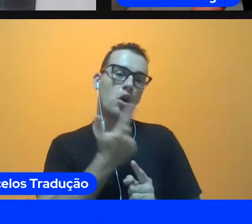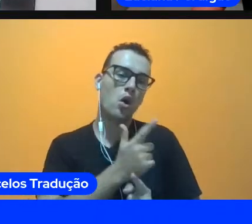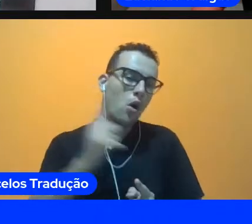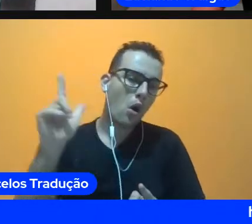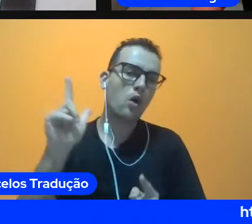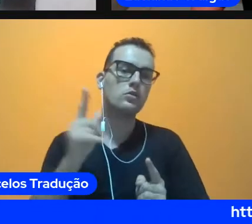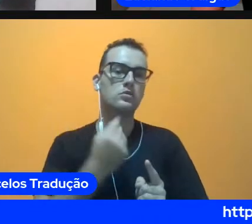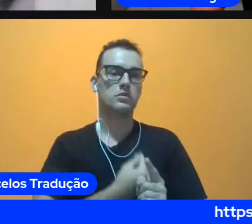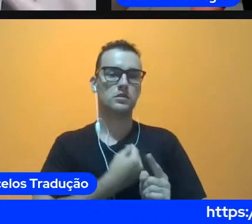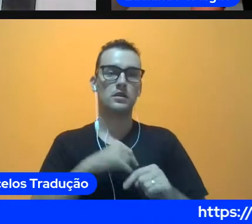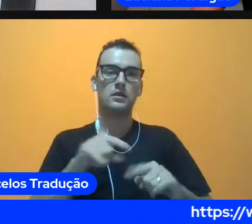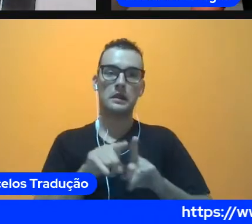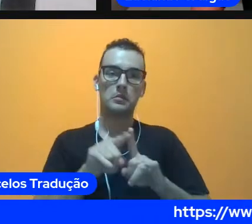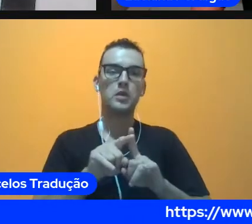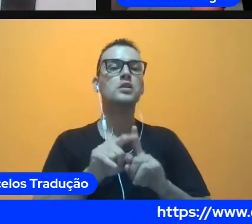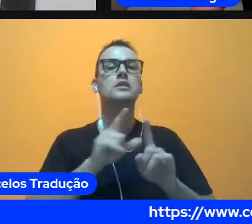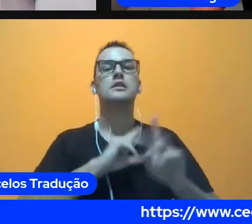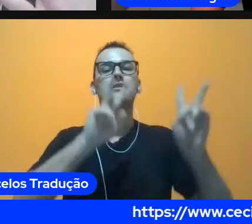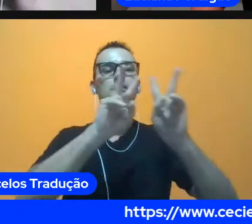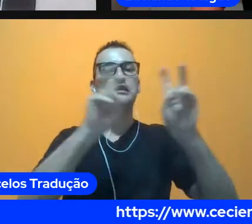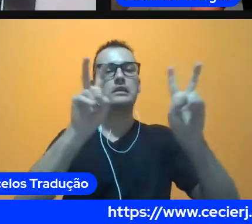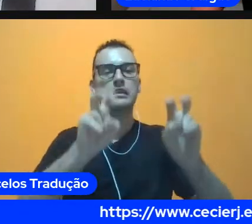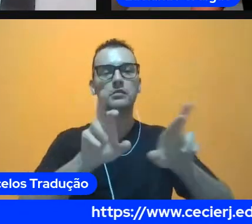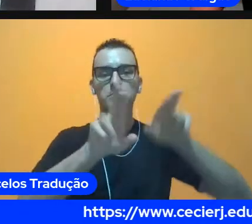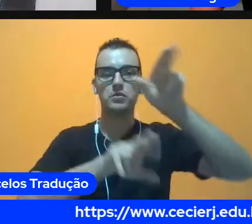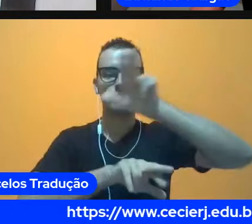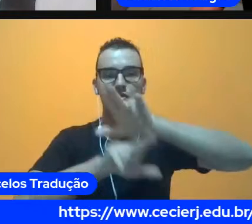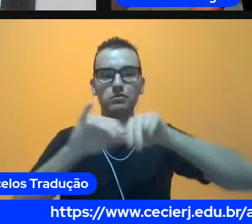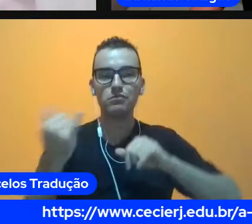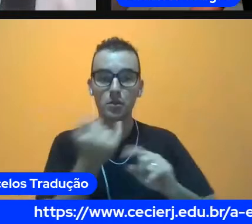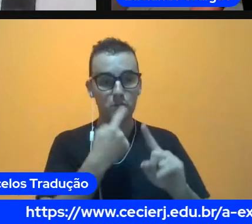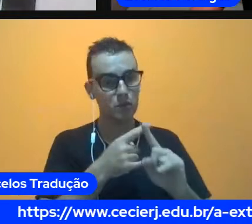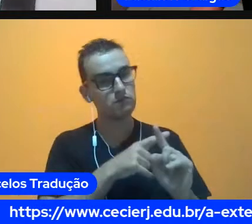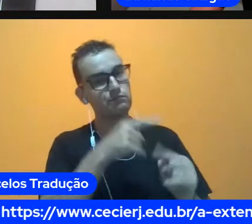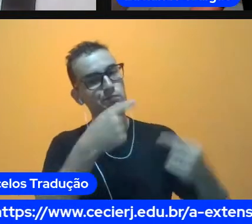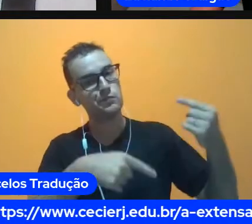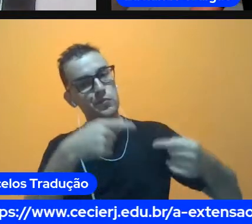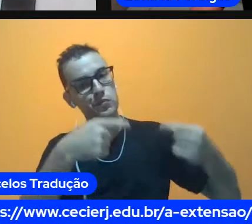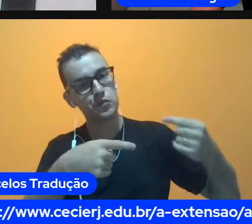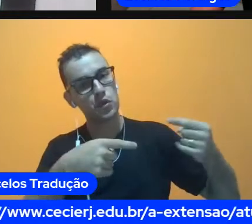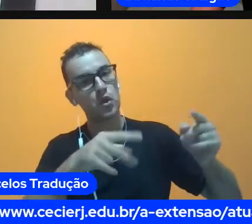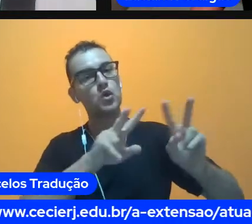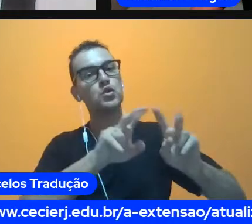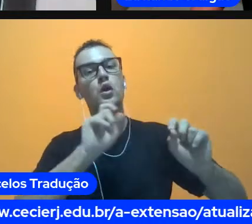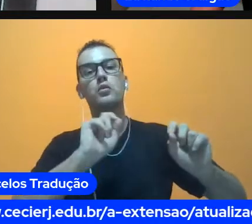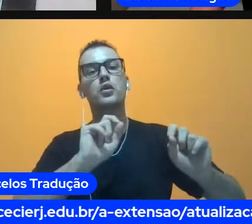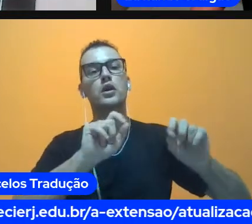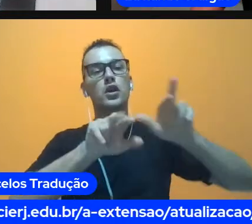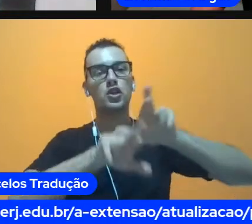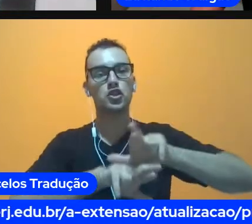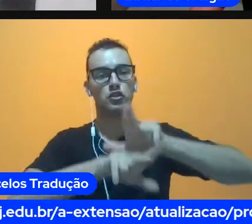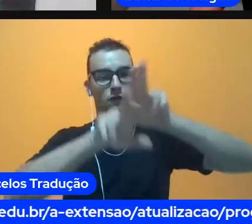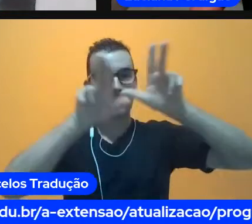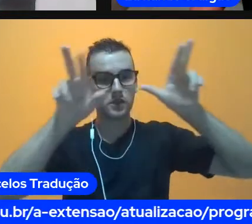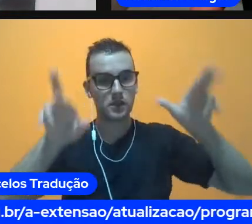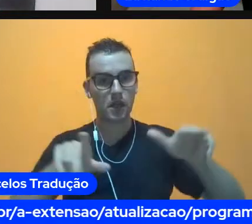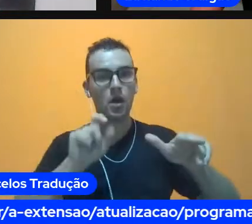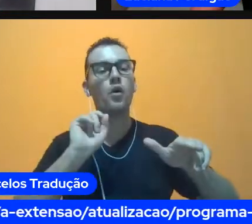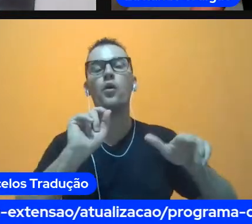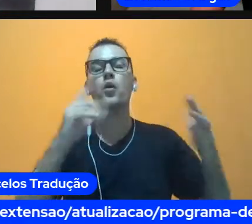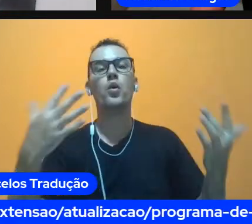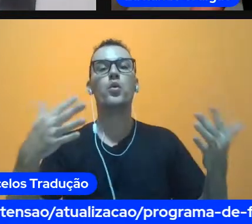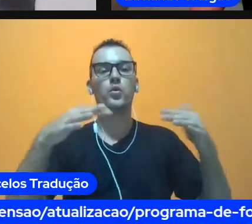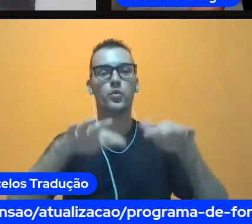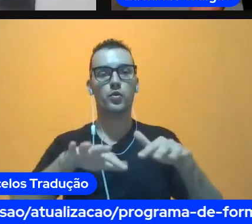participantes, em torno de temática tão importante que a gente sempre discute, que é a diversidade e a inclusão.